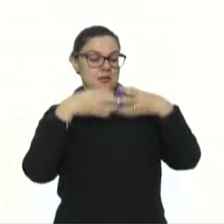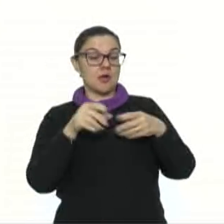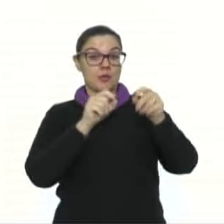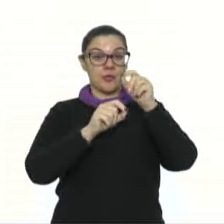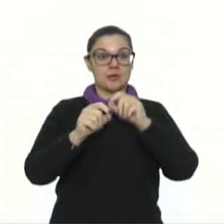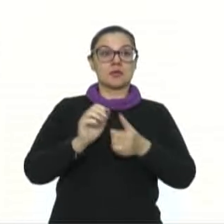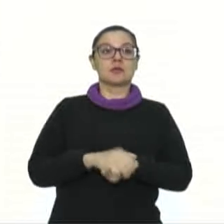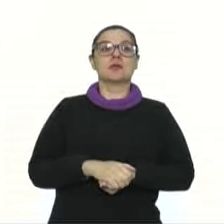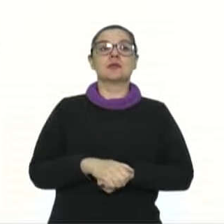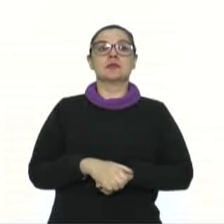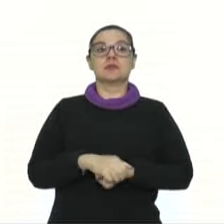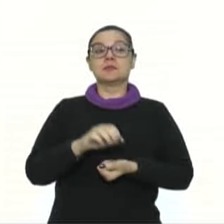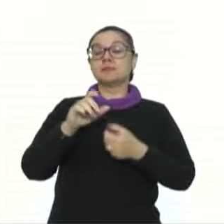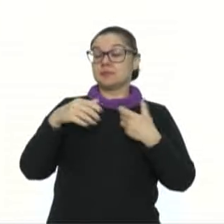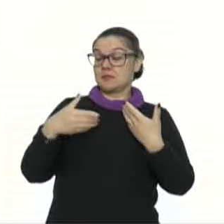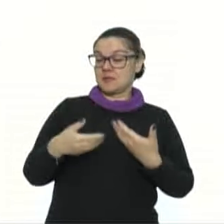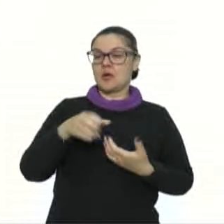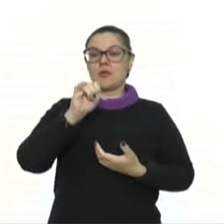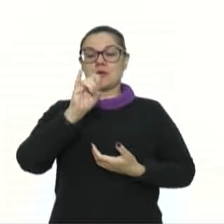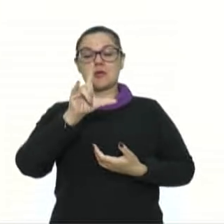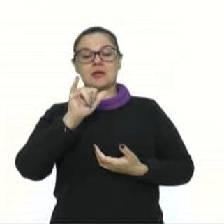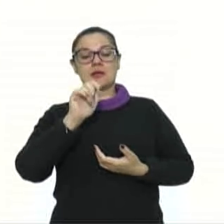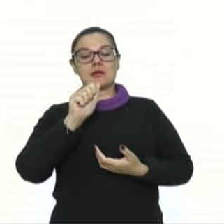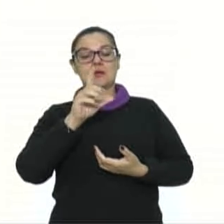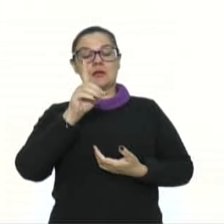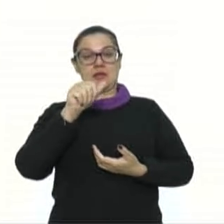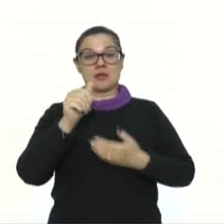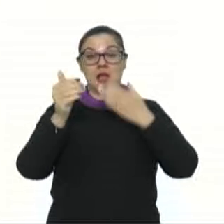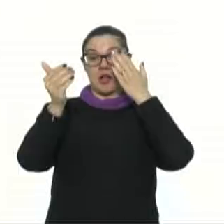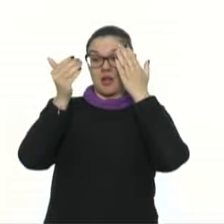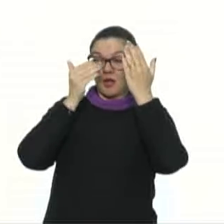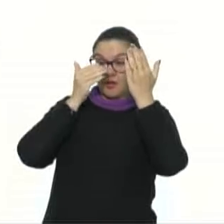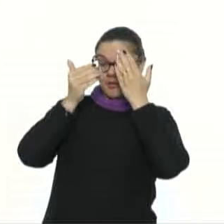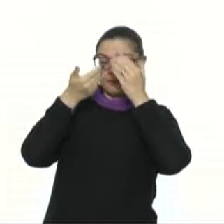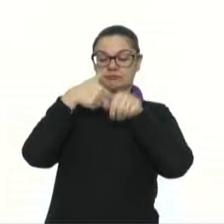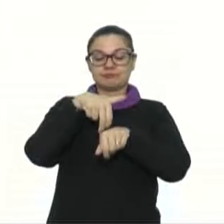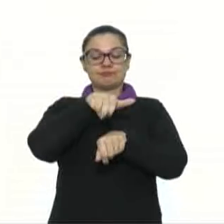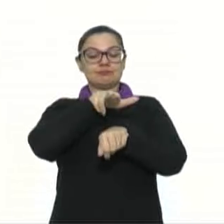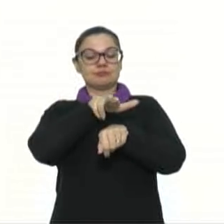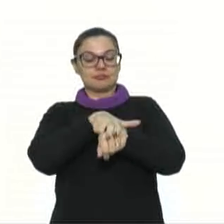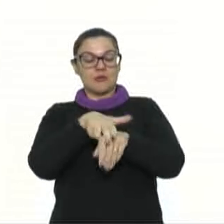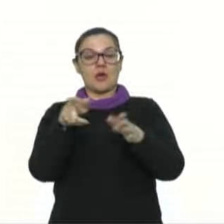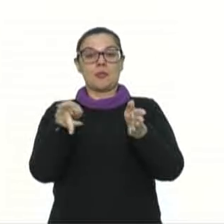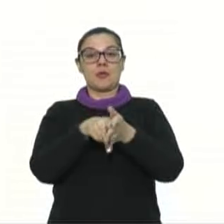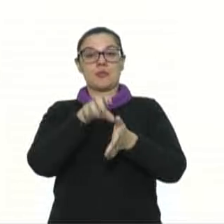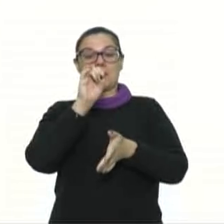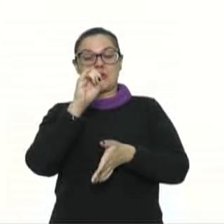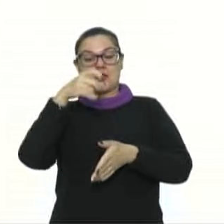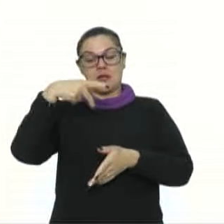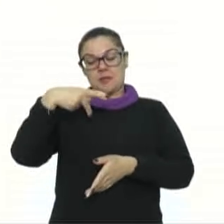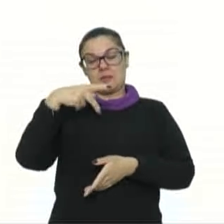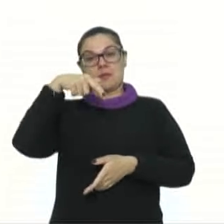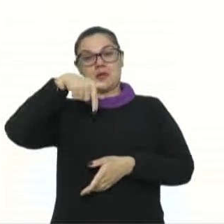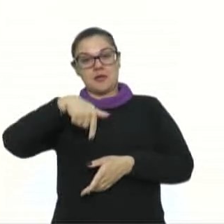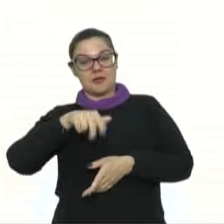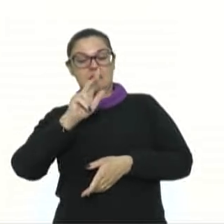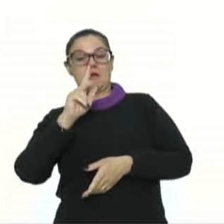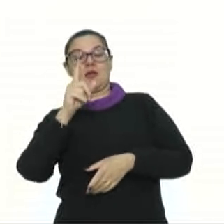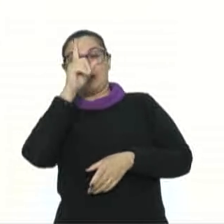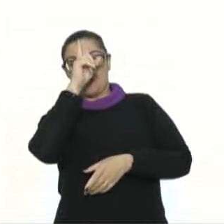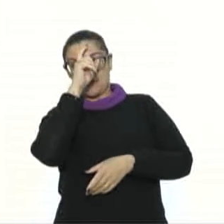comum. Segundo Ilíada Alves, psicóloga clínica, membro do IPQ, do HC,